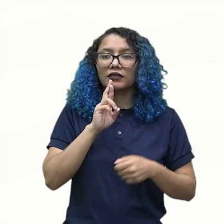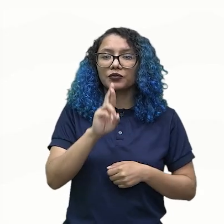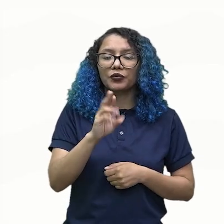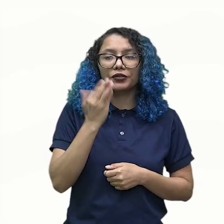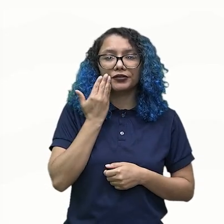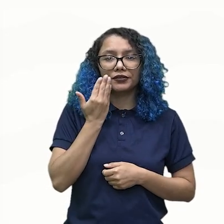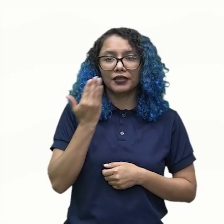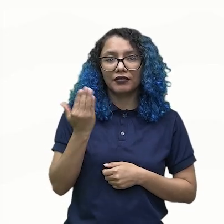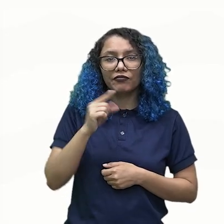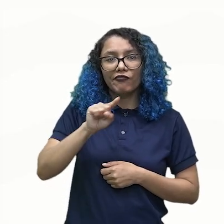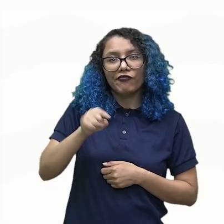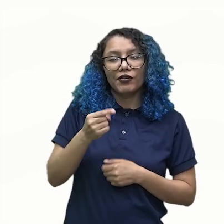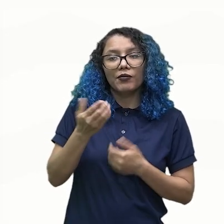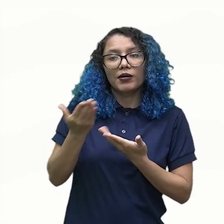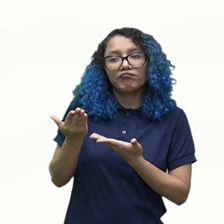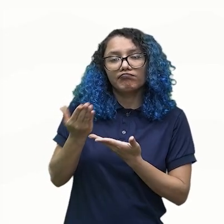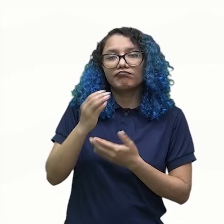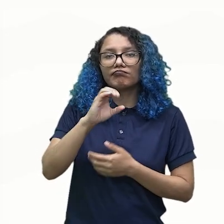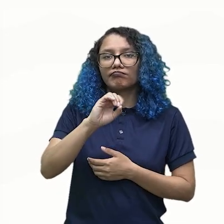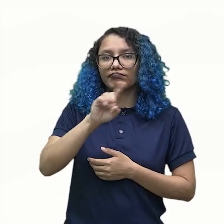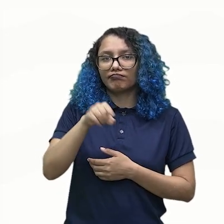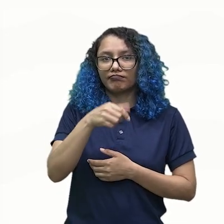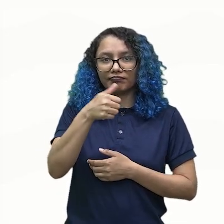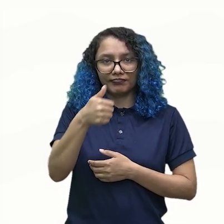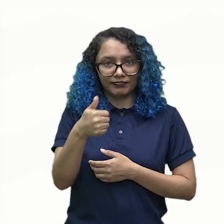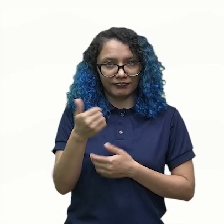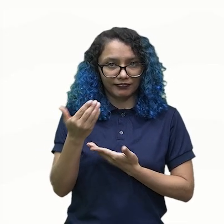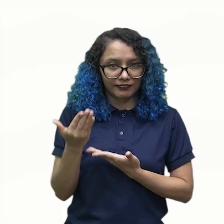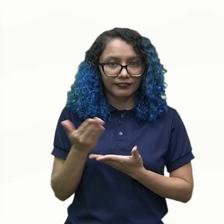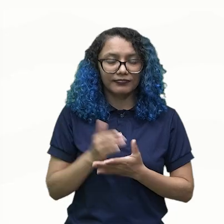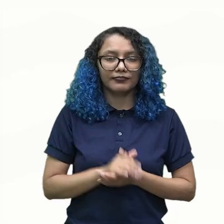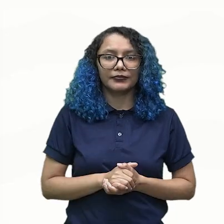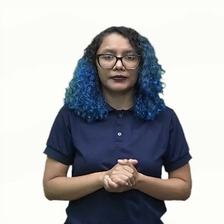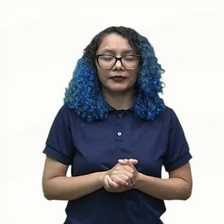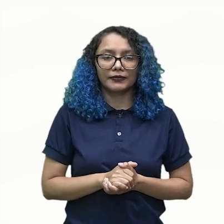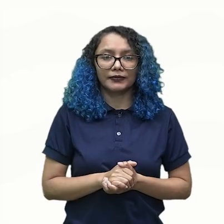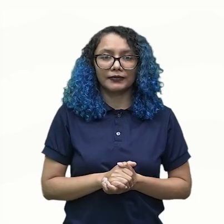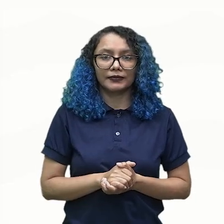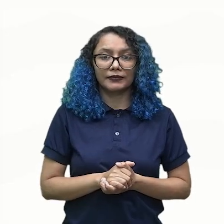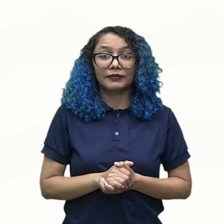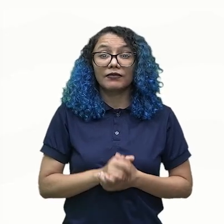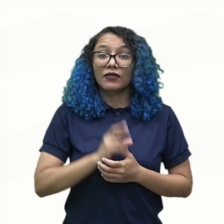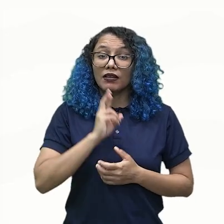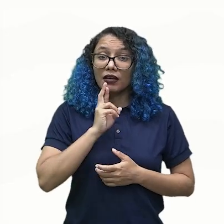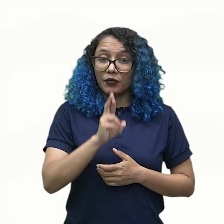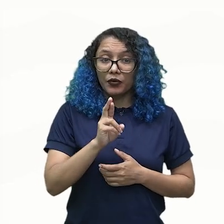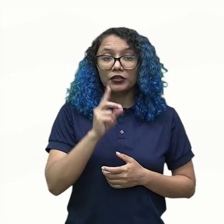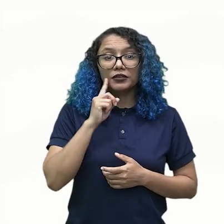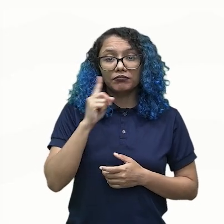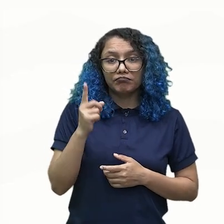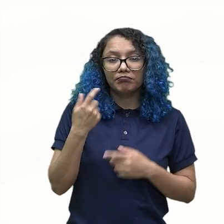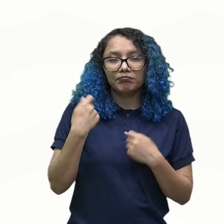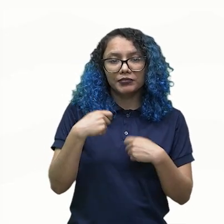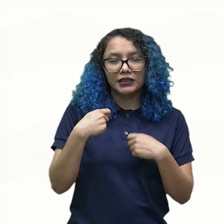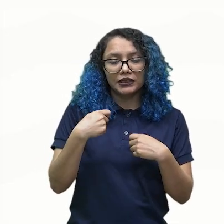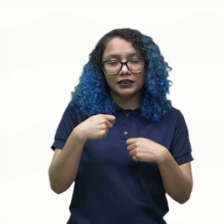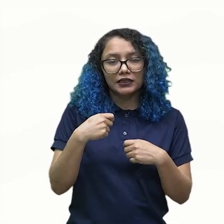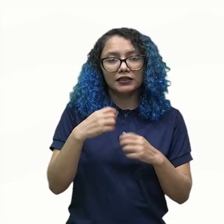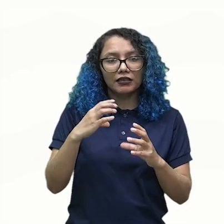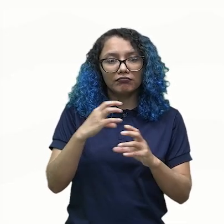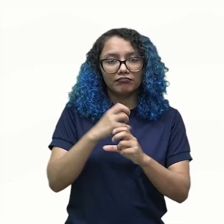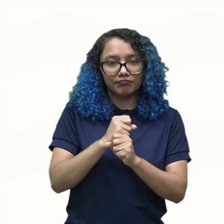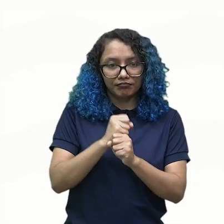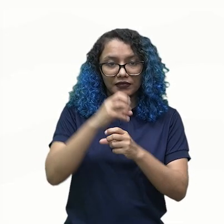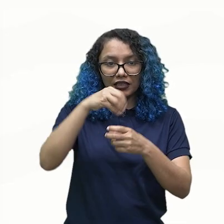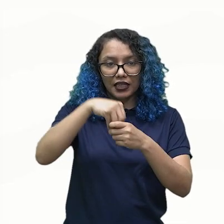forma decimal igual a 0,1. Então, é esse valor que a gente vai pegar aqui